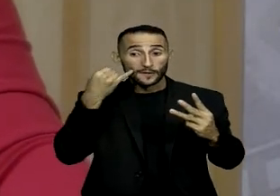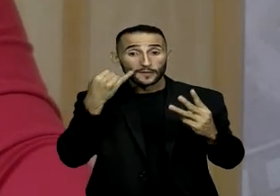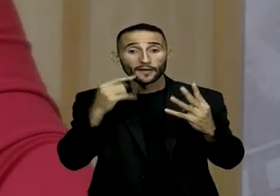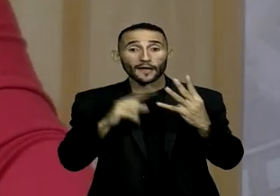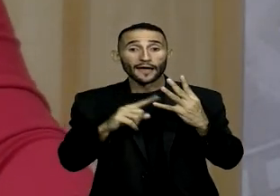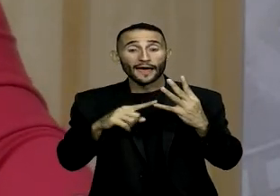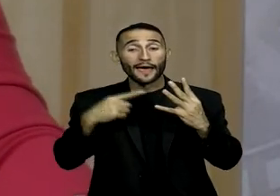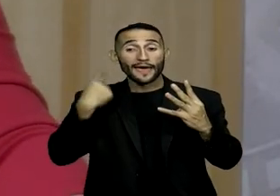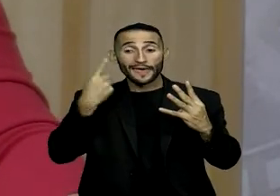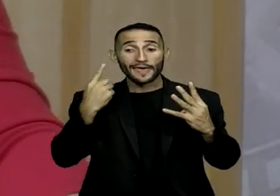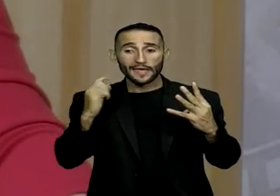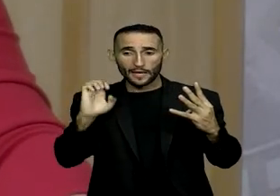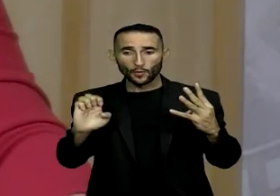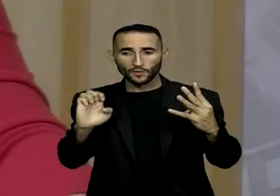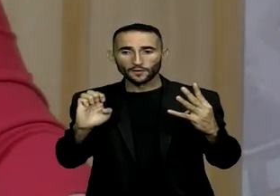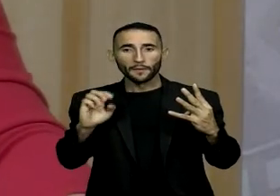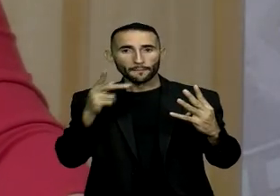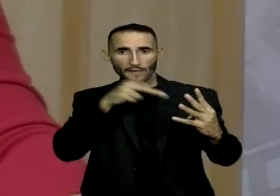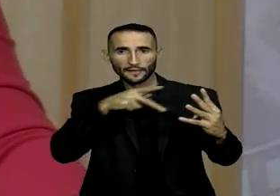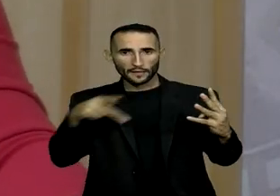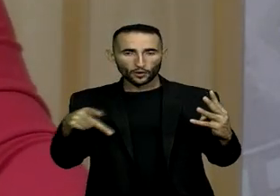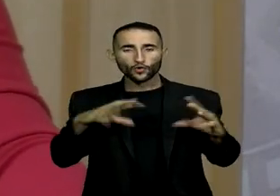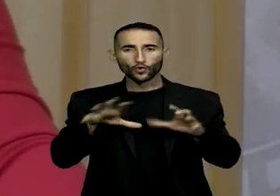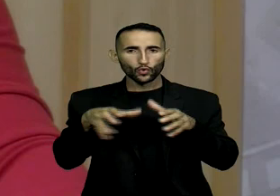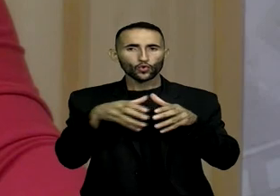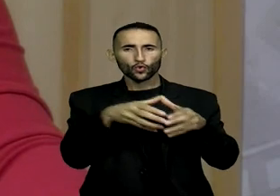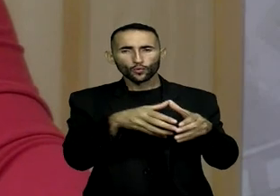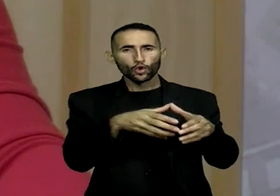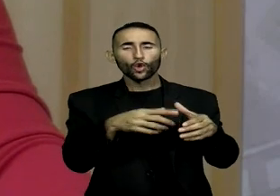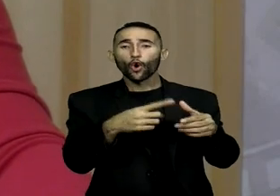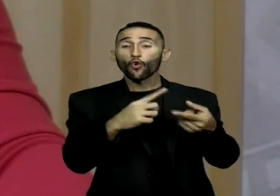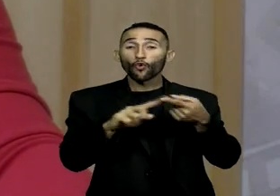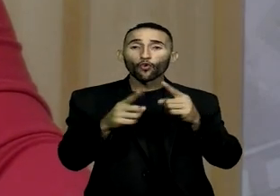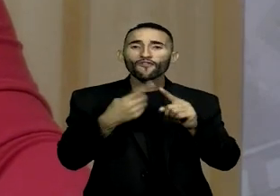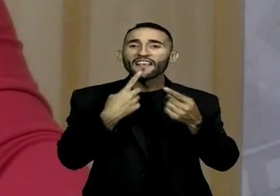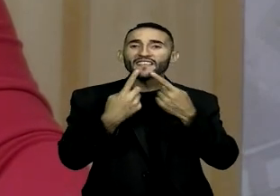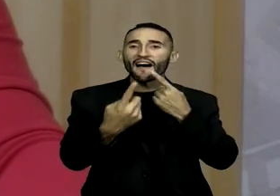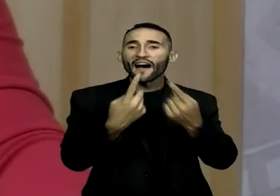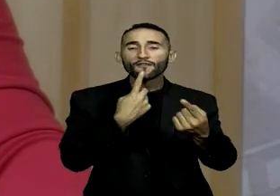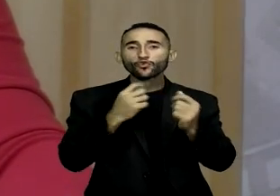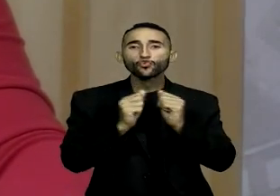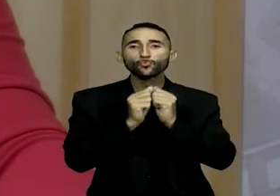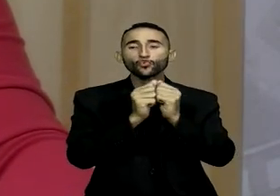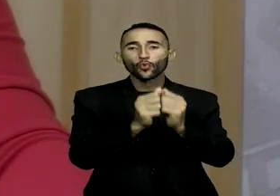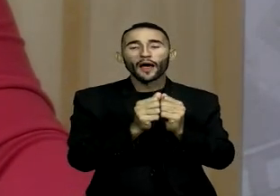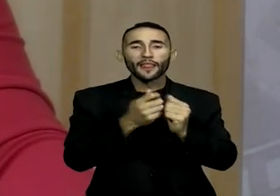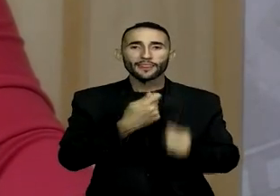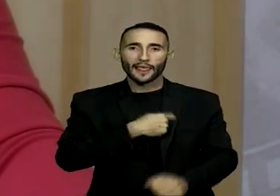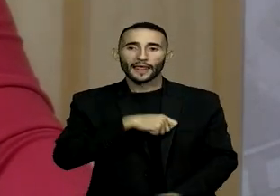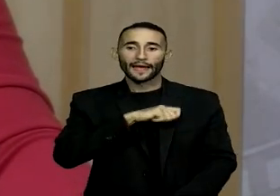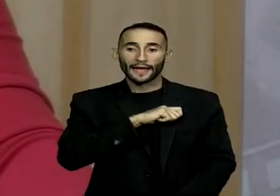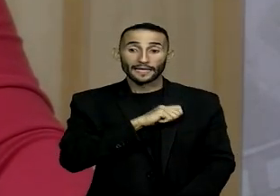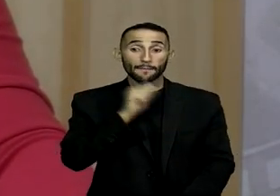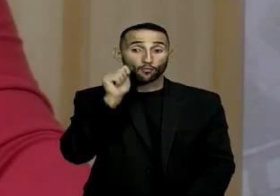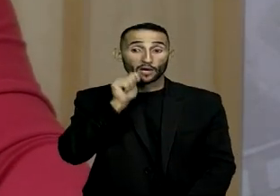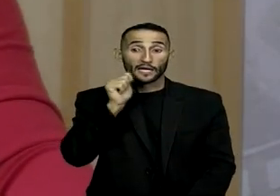que é a presidente da comissão, tratávamos disso com a delegada. A delegada